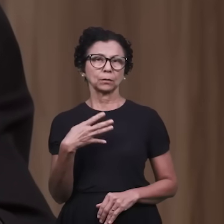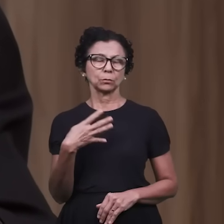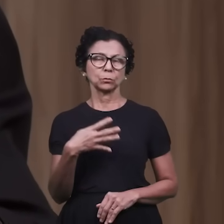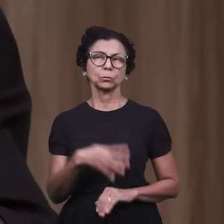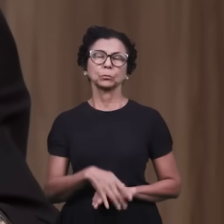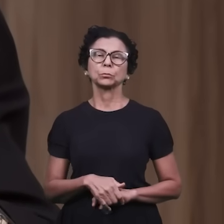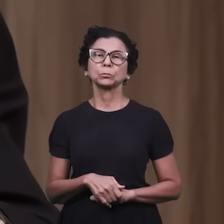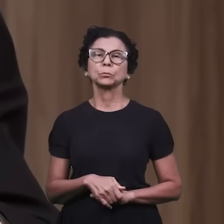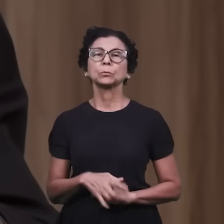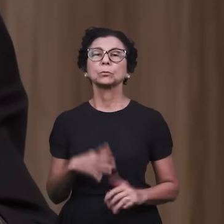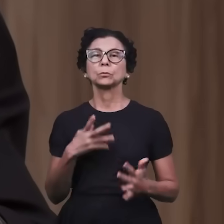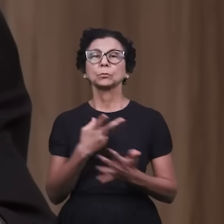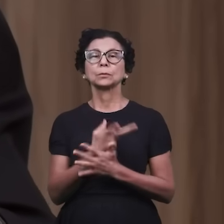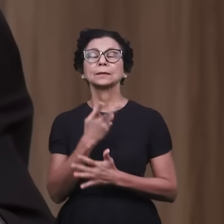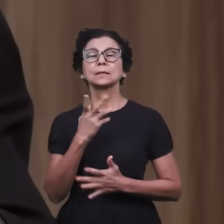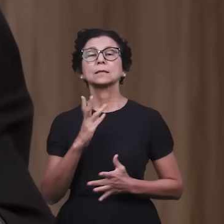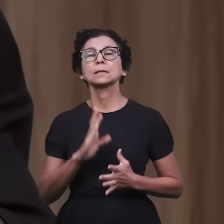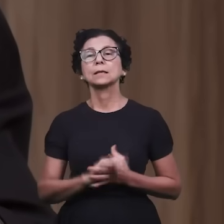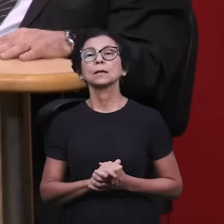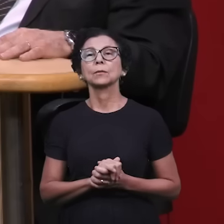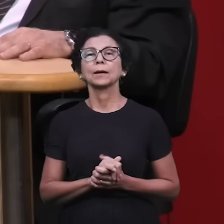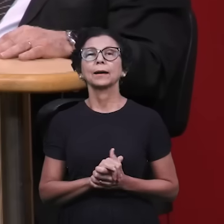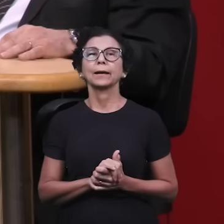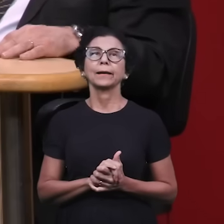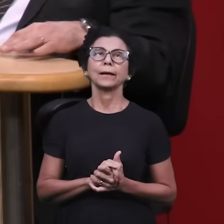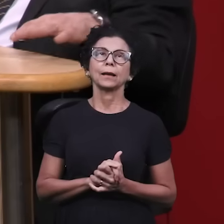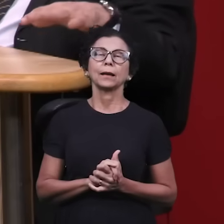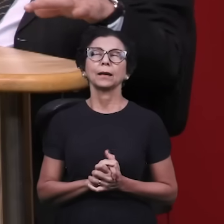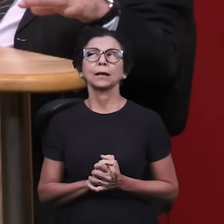IV, quando